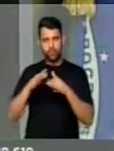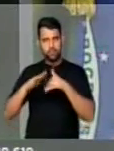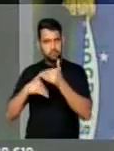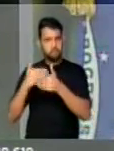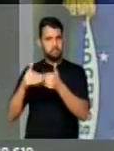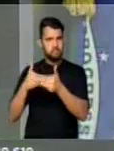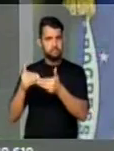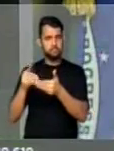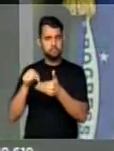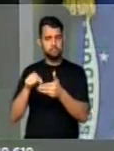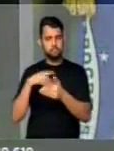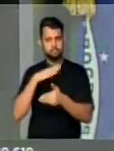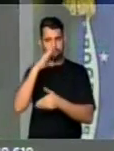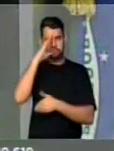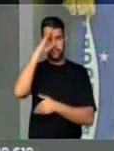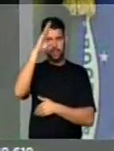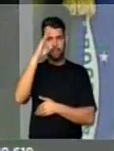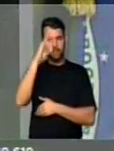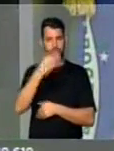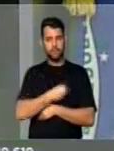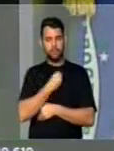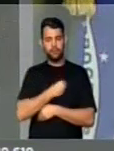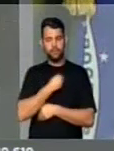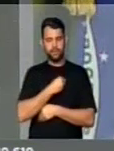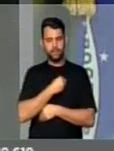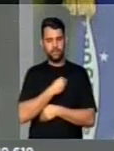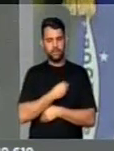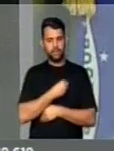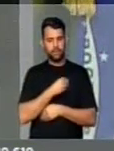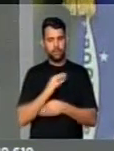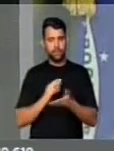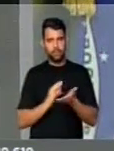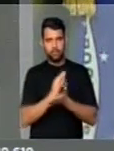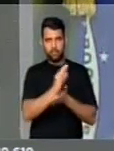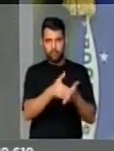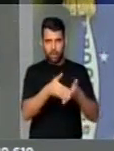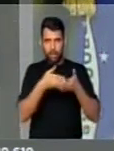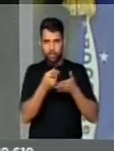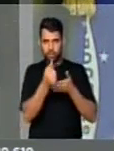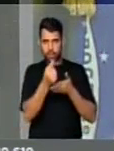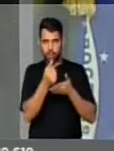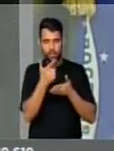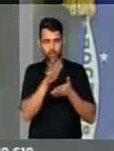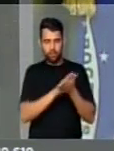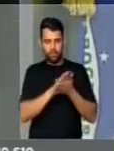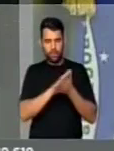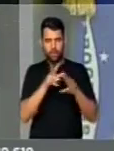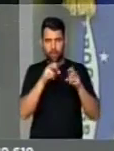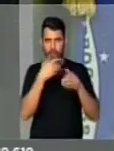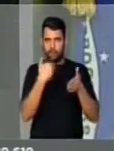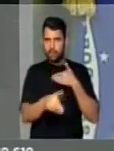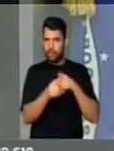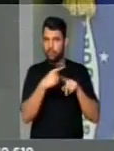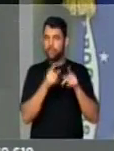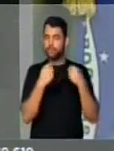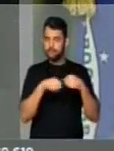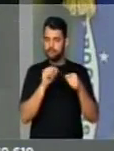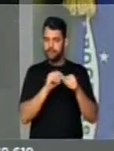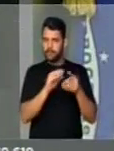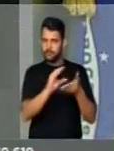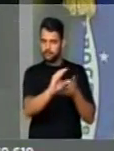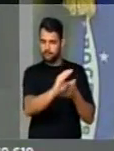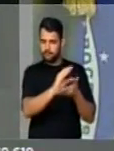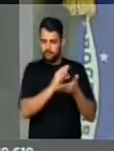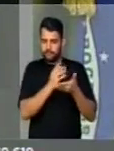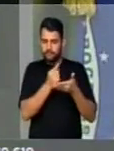avanços, principalmente através da concessão de crédito, que não é a fundo perdido, fácil